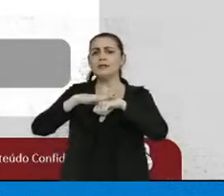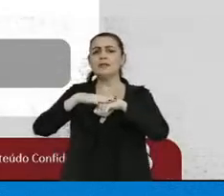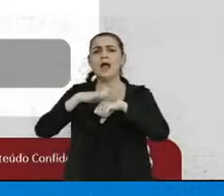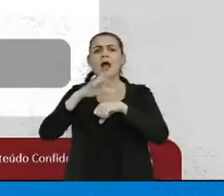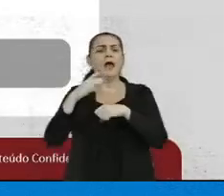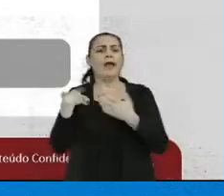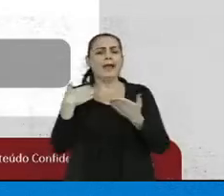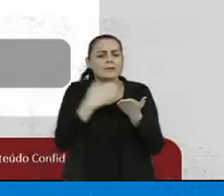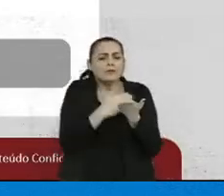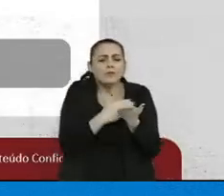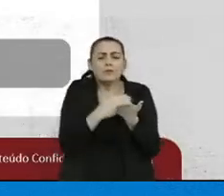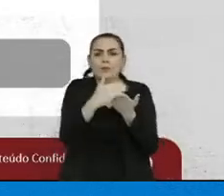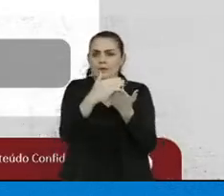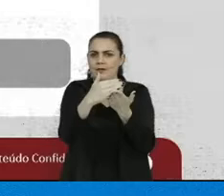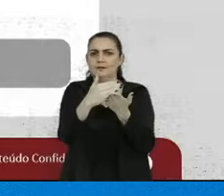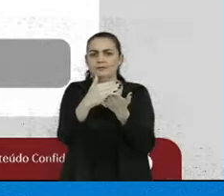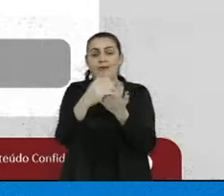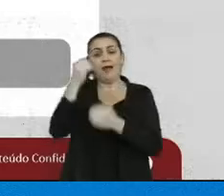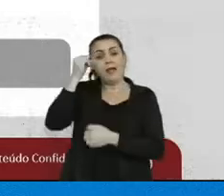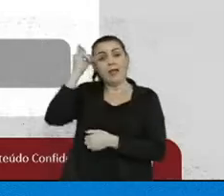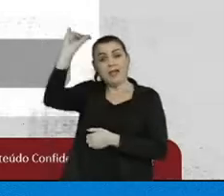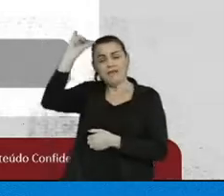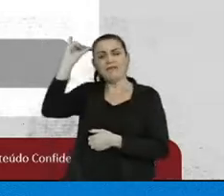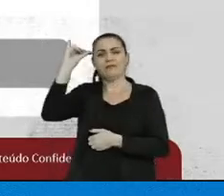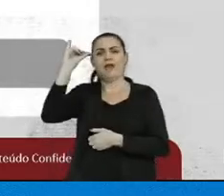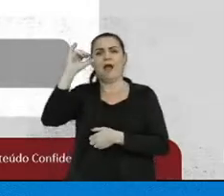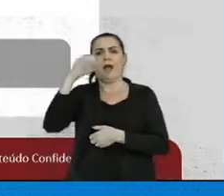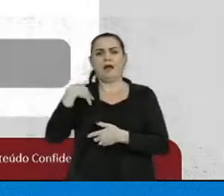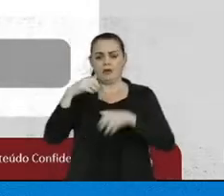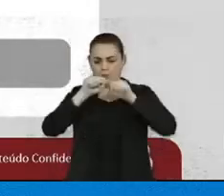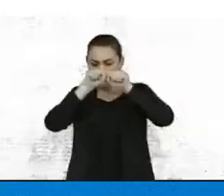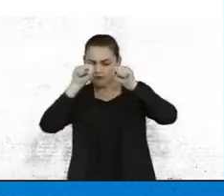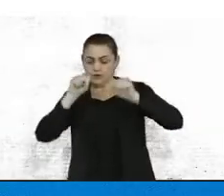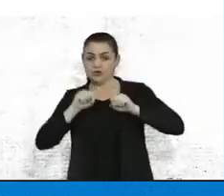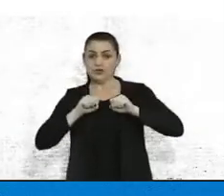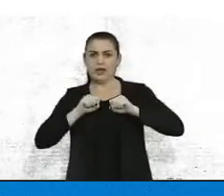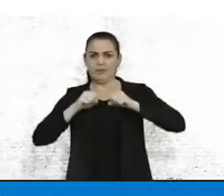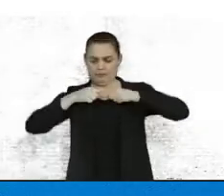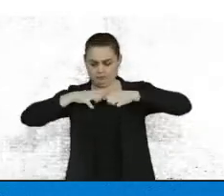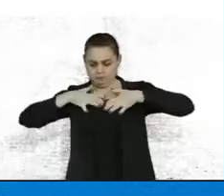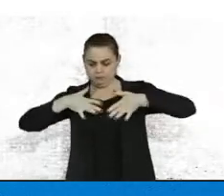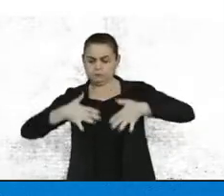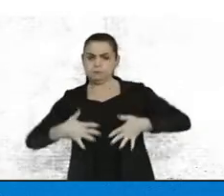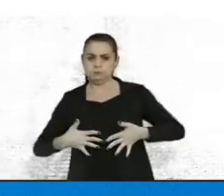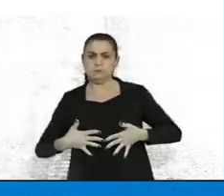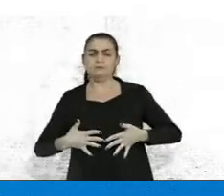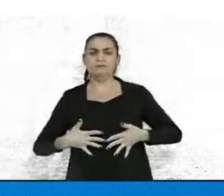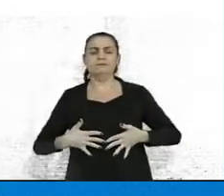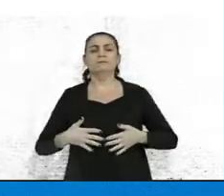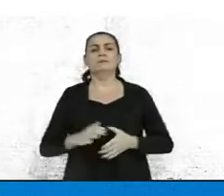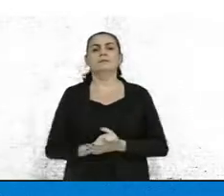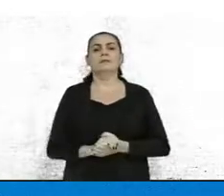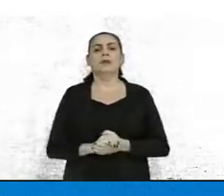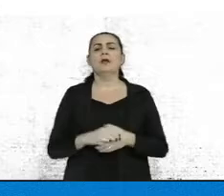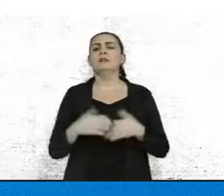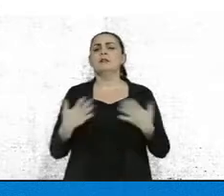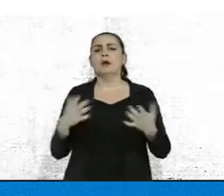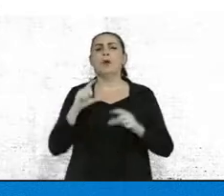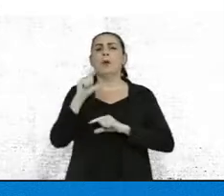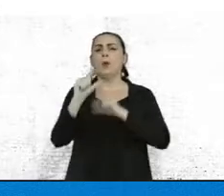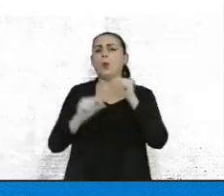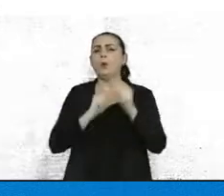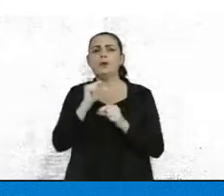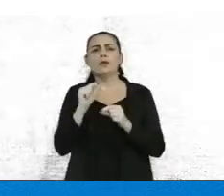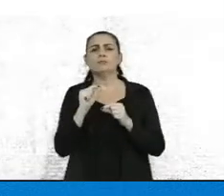sistêmico, um comprometimento silencioso do nosso corpo, tá? O que causa, o que faz, então, com que